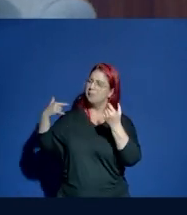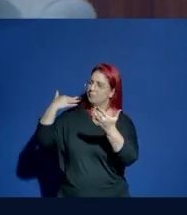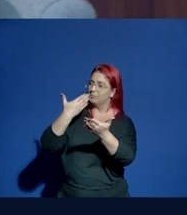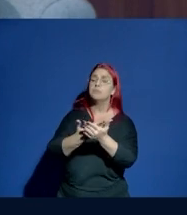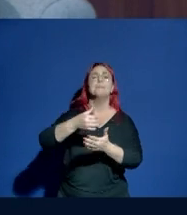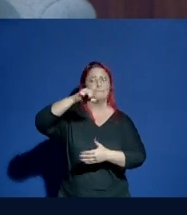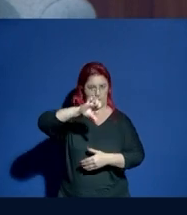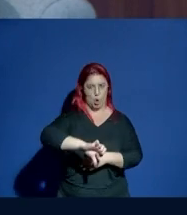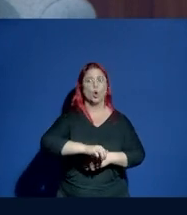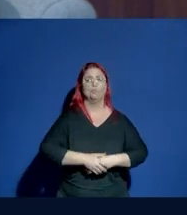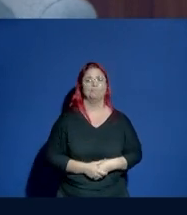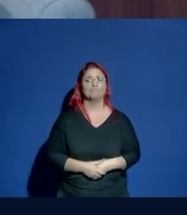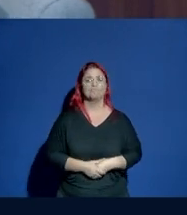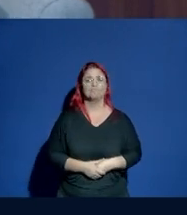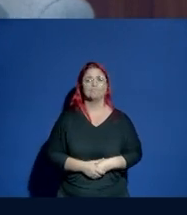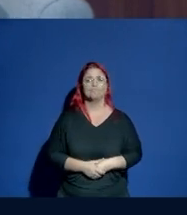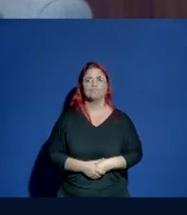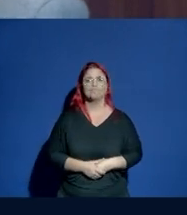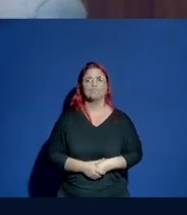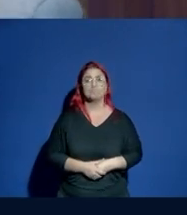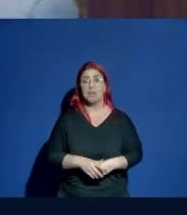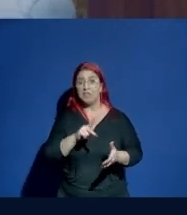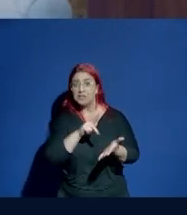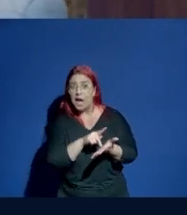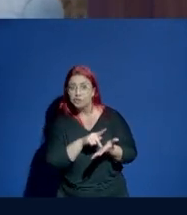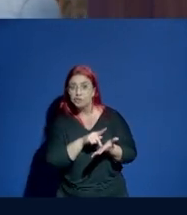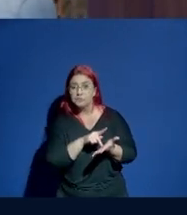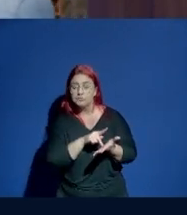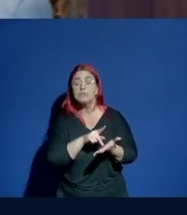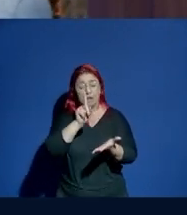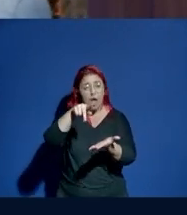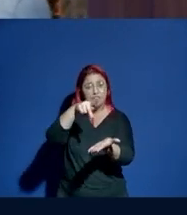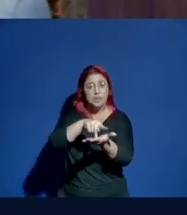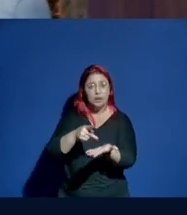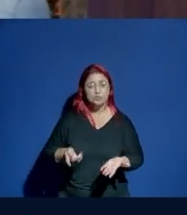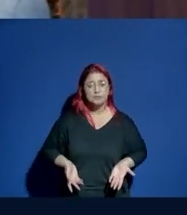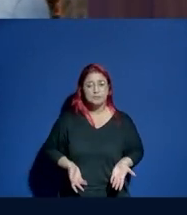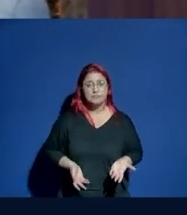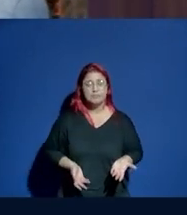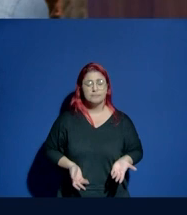pioraram se isso é uma verdade é uma verdade